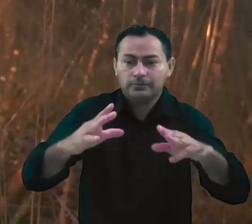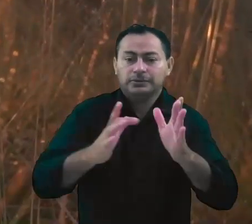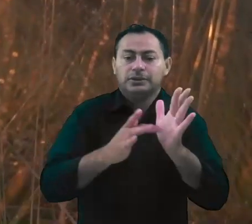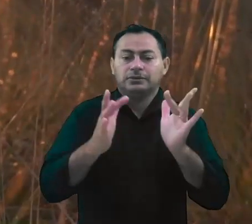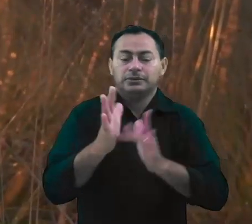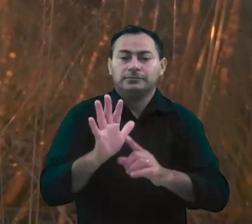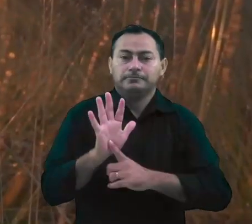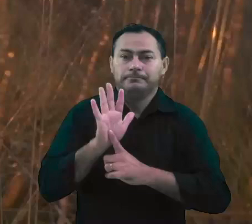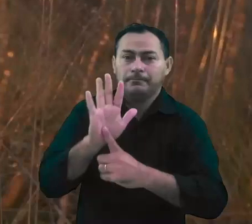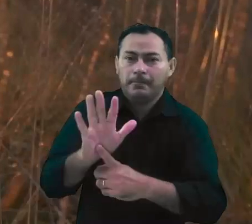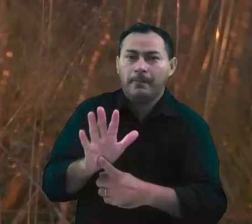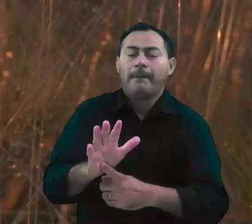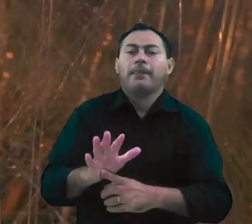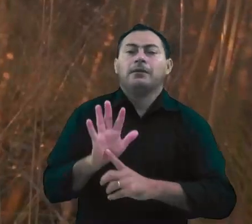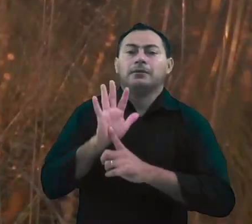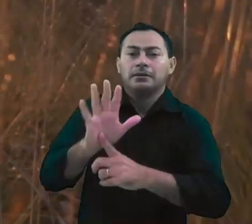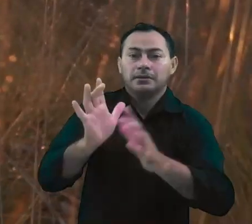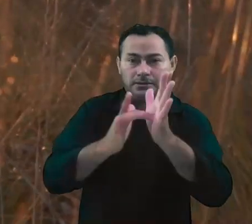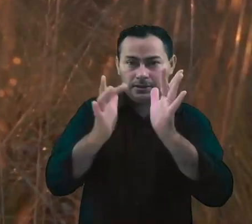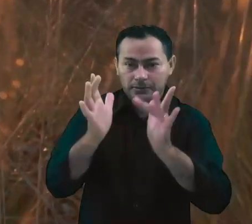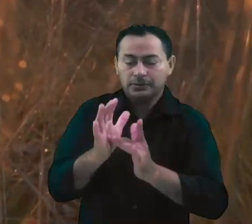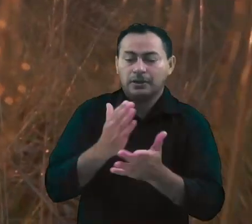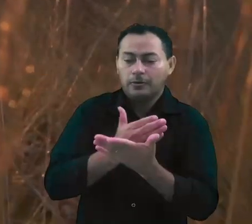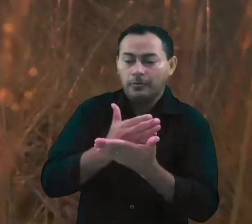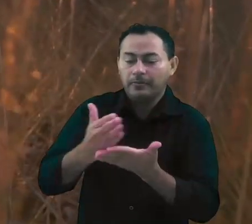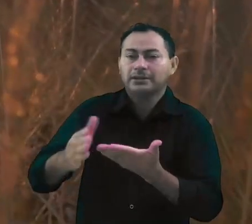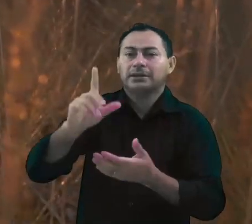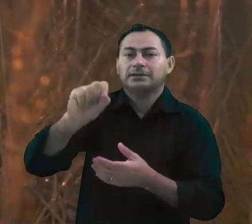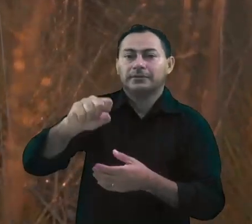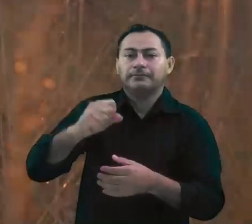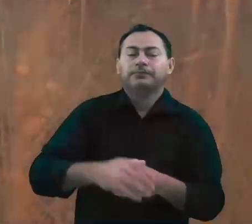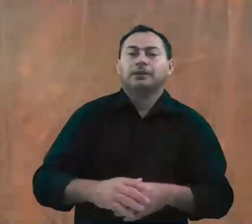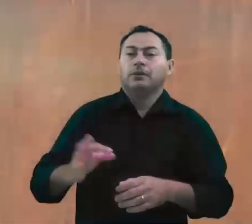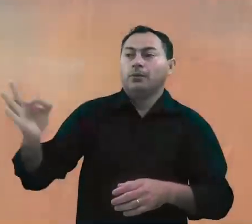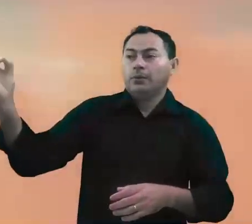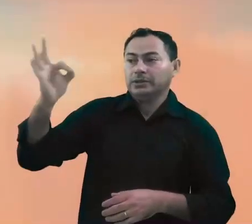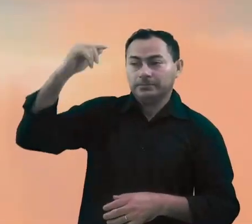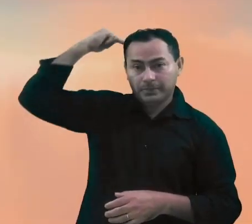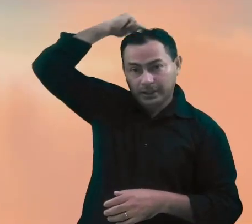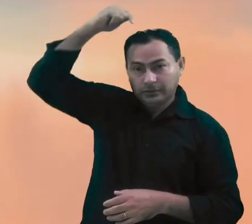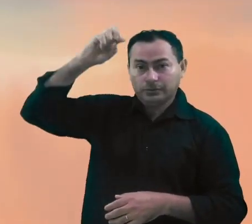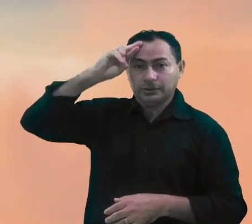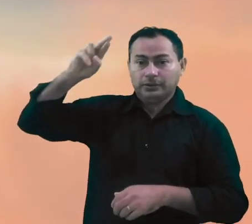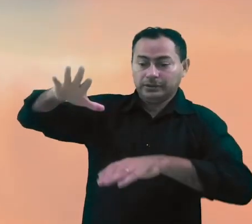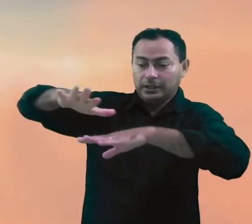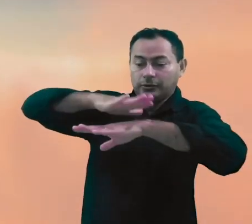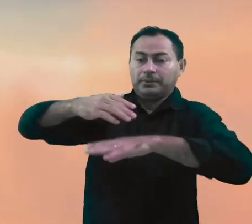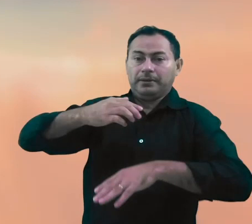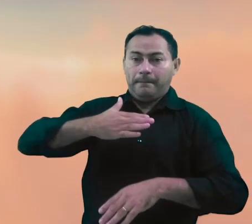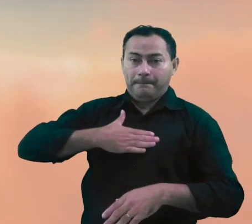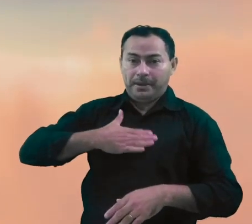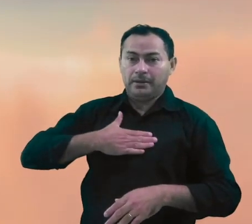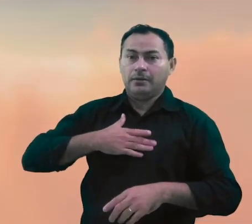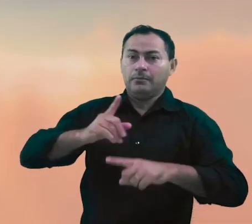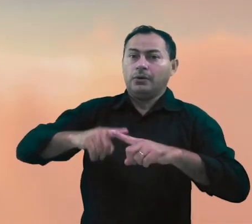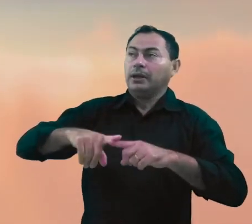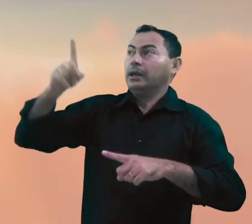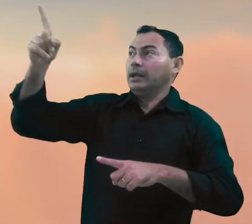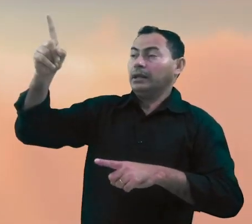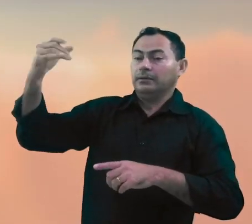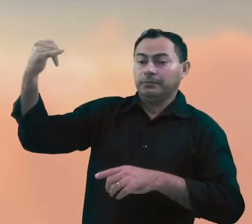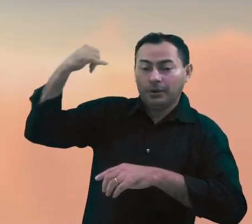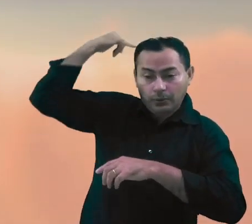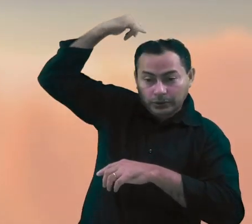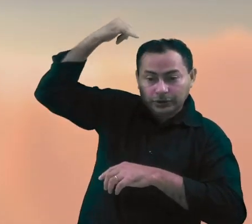Jesus lançou o seu manifesto. E o manifesto de Jesus começa assim. O Espírito do Senhor está sobre mim, porque Ele